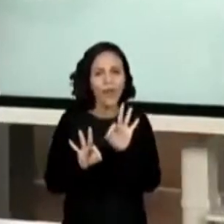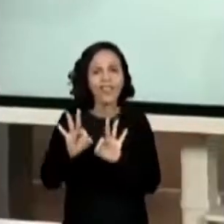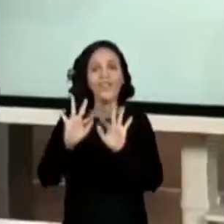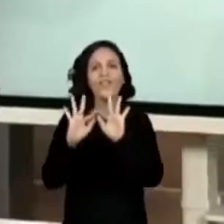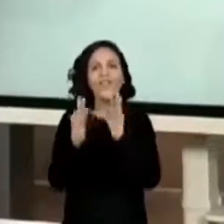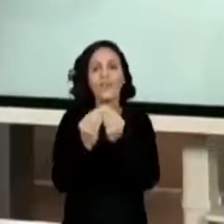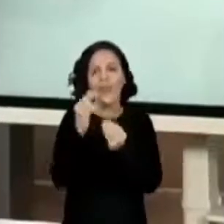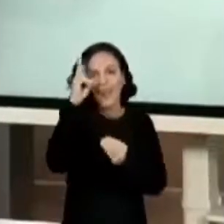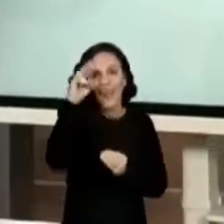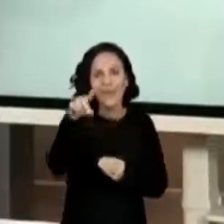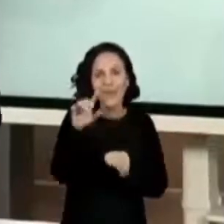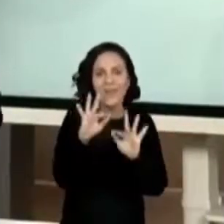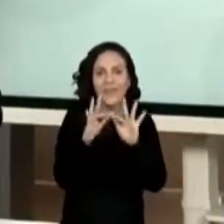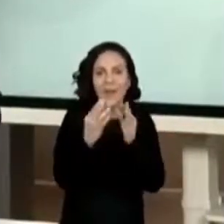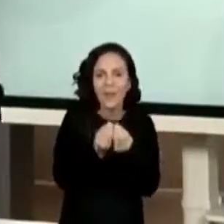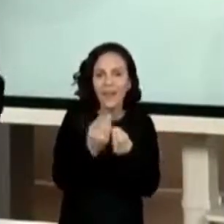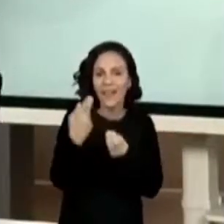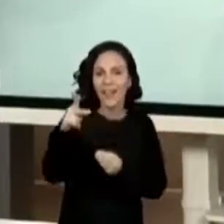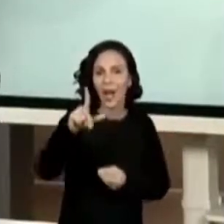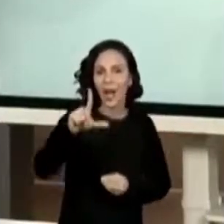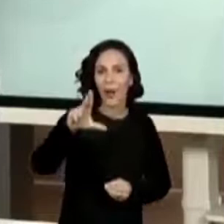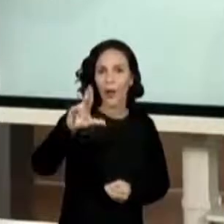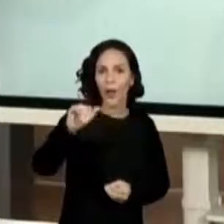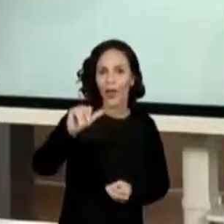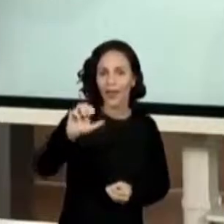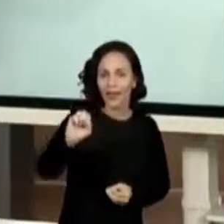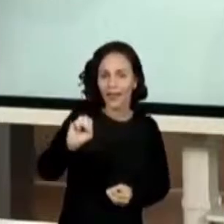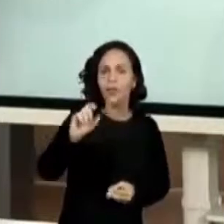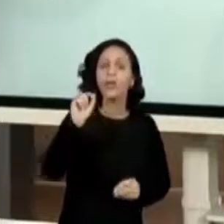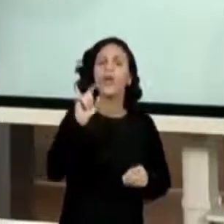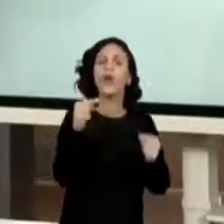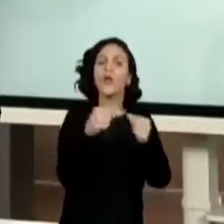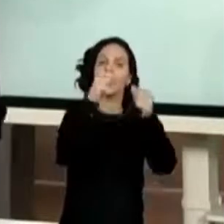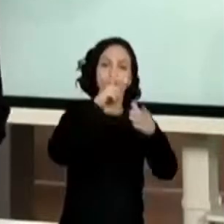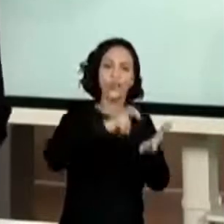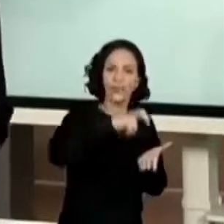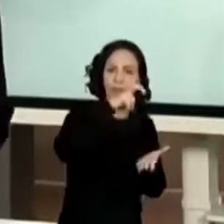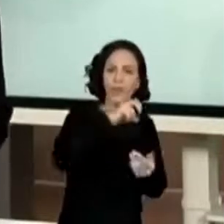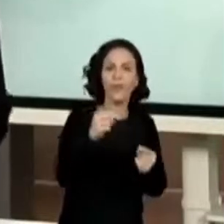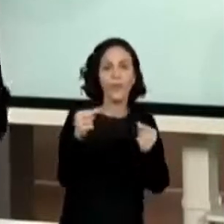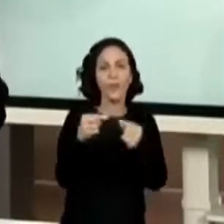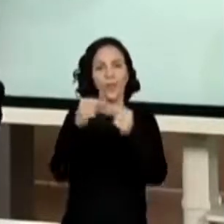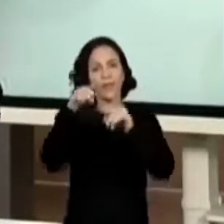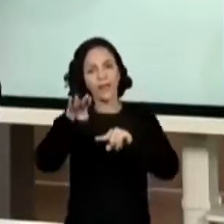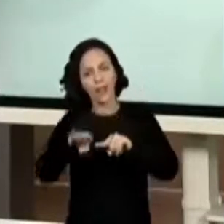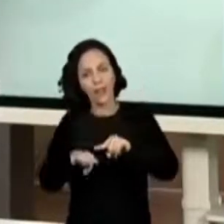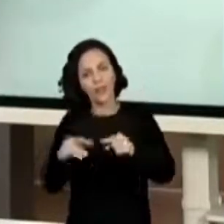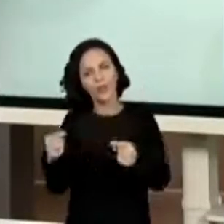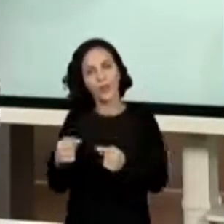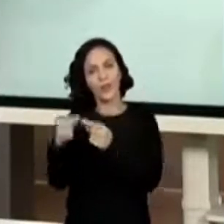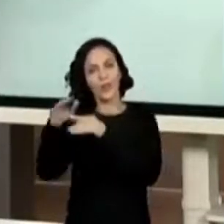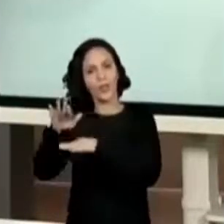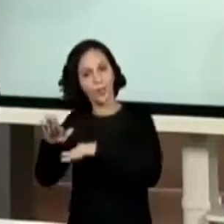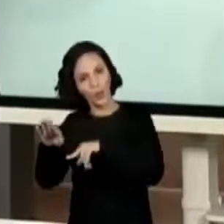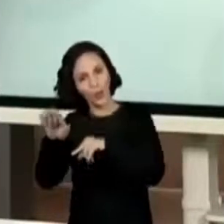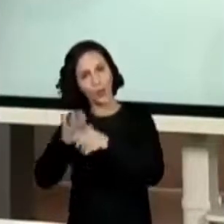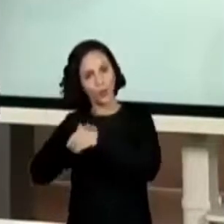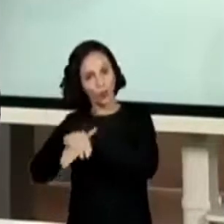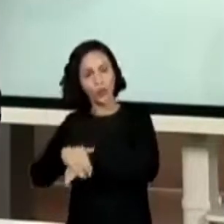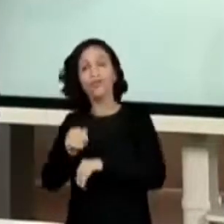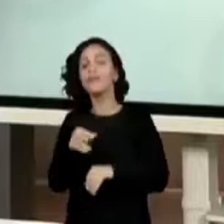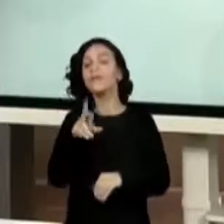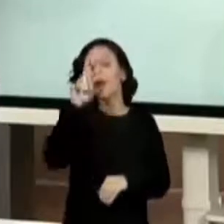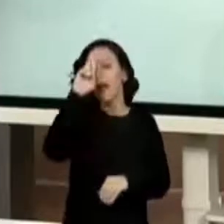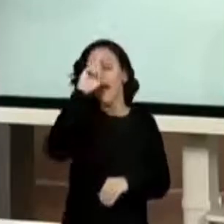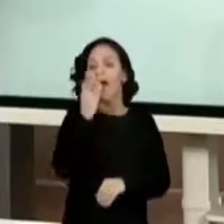rotina da família ali, do Lucas, o que eles faziam de manhã, o que eles faziam à tarde. E aí, né, a questão de